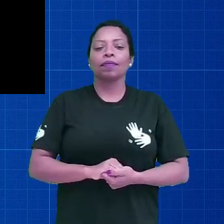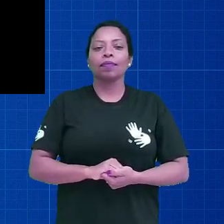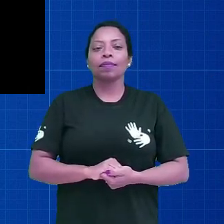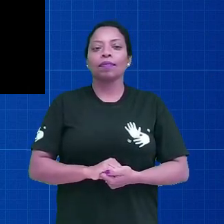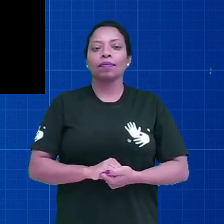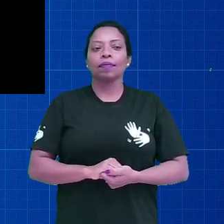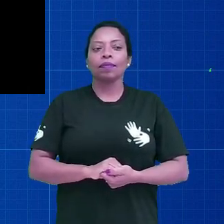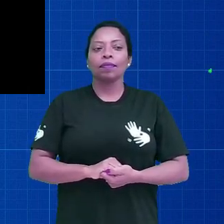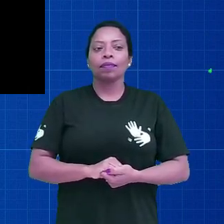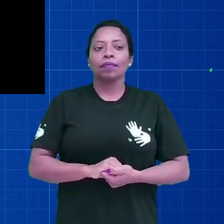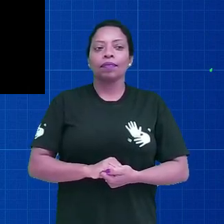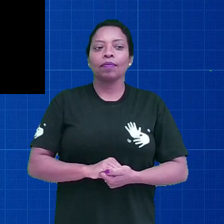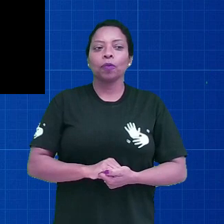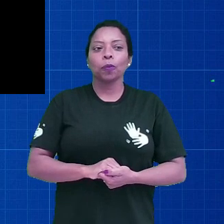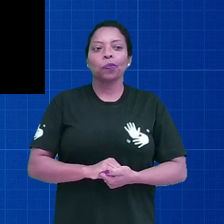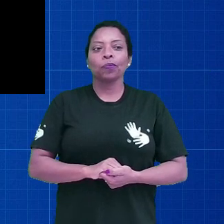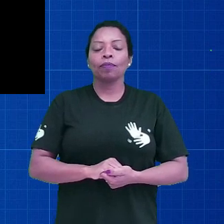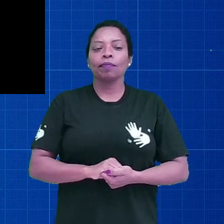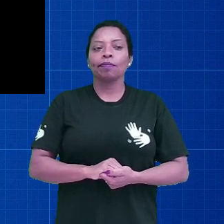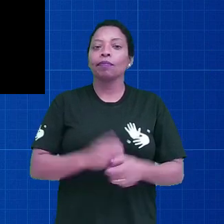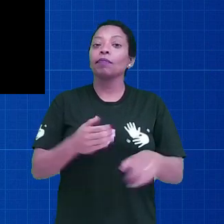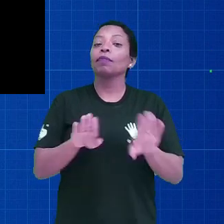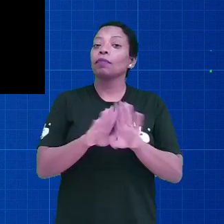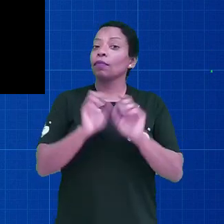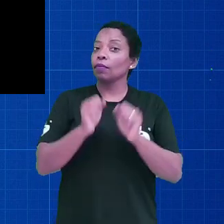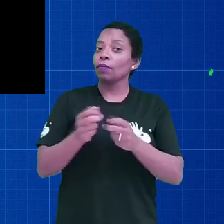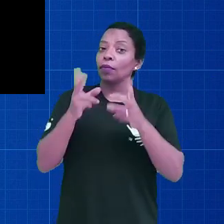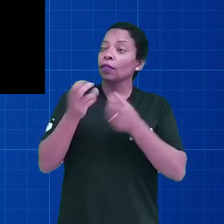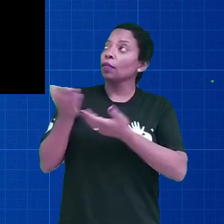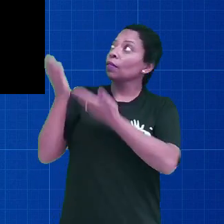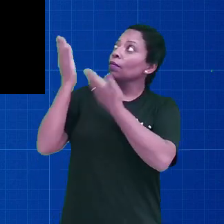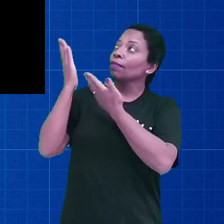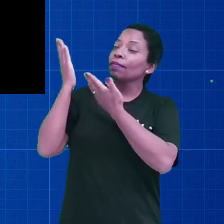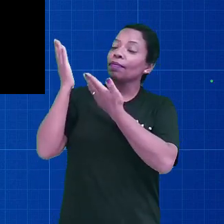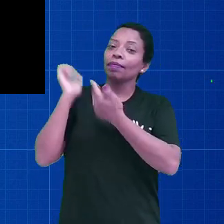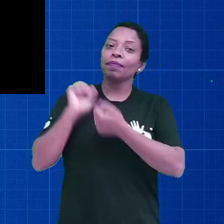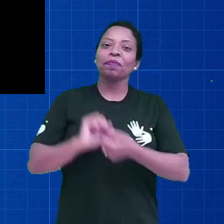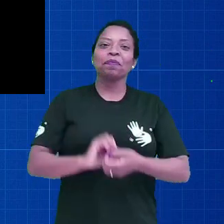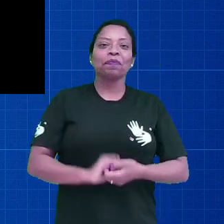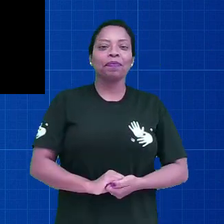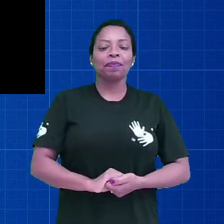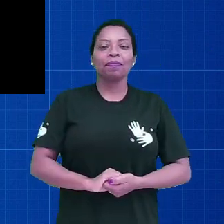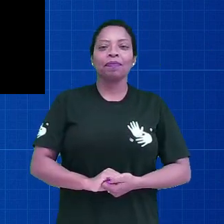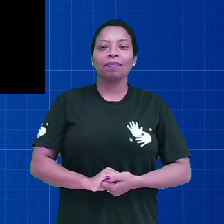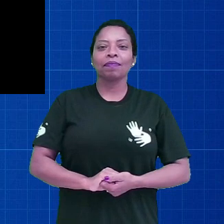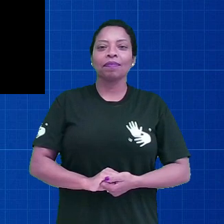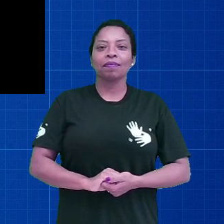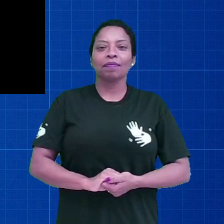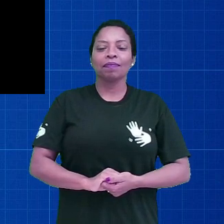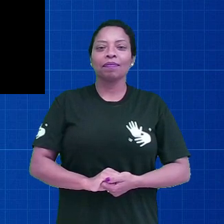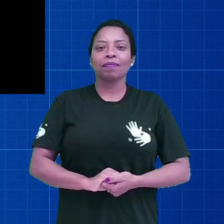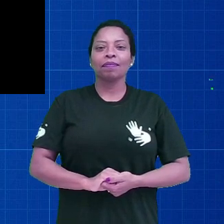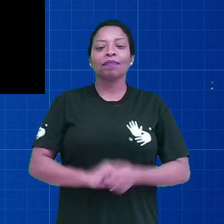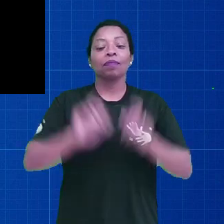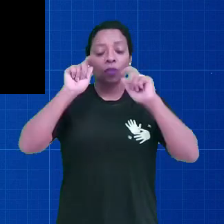Em alguns locais, a gente observa esse tipo de questionamento. né? A